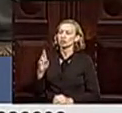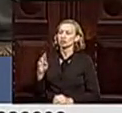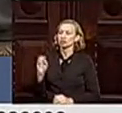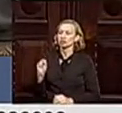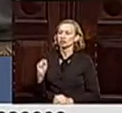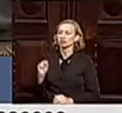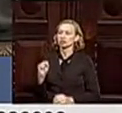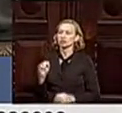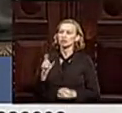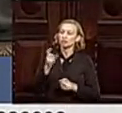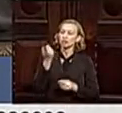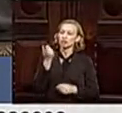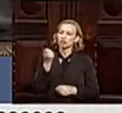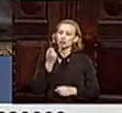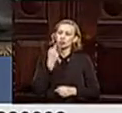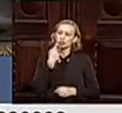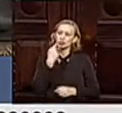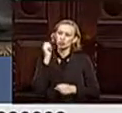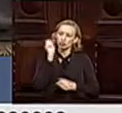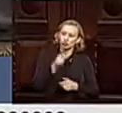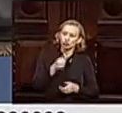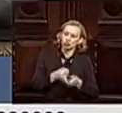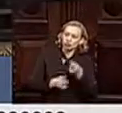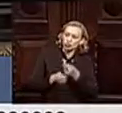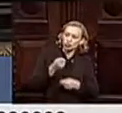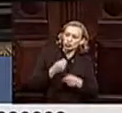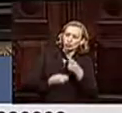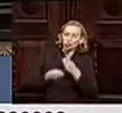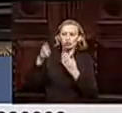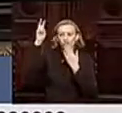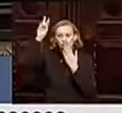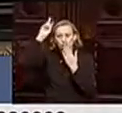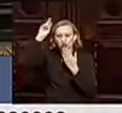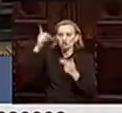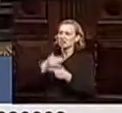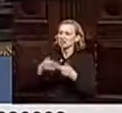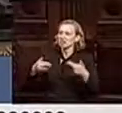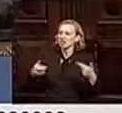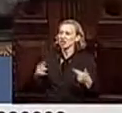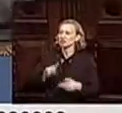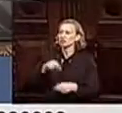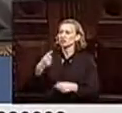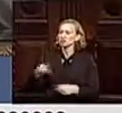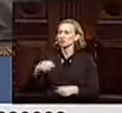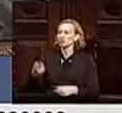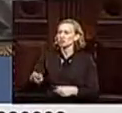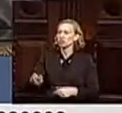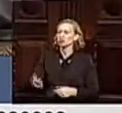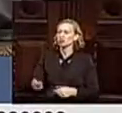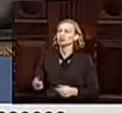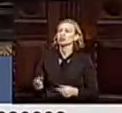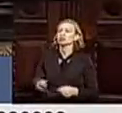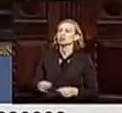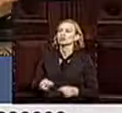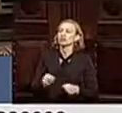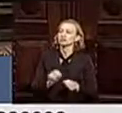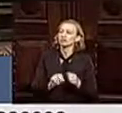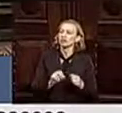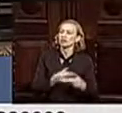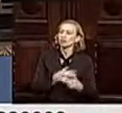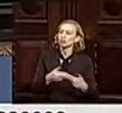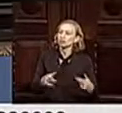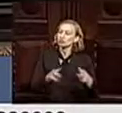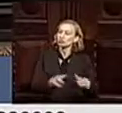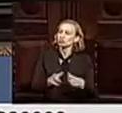indígenas, integrantes de comunidades remanescentes de quilombolas rurais e demais povos e comunidades tradicionais que são produtores, são pequenos